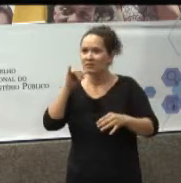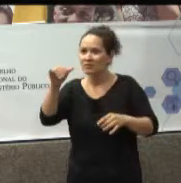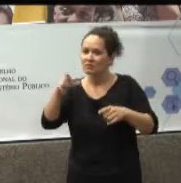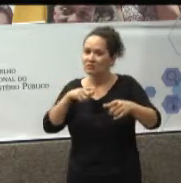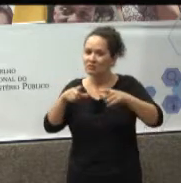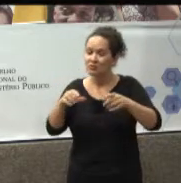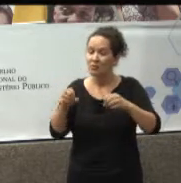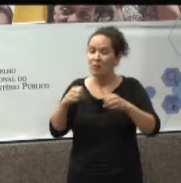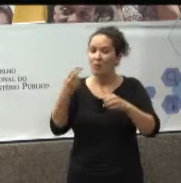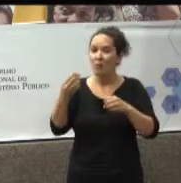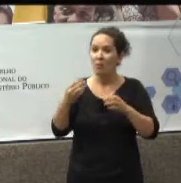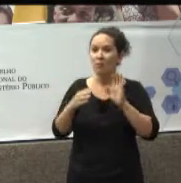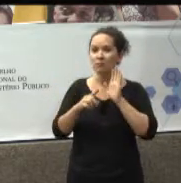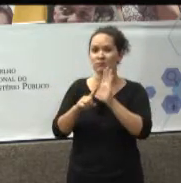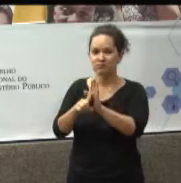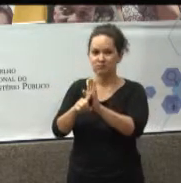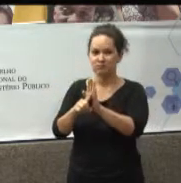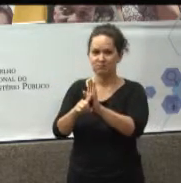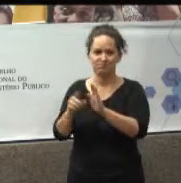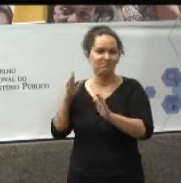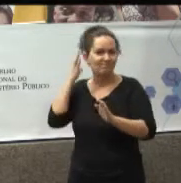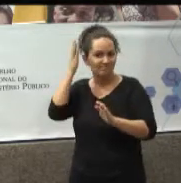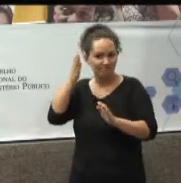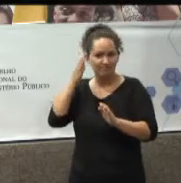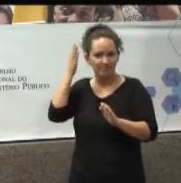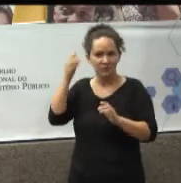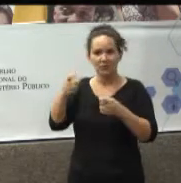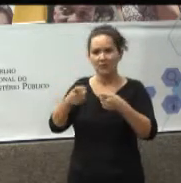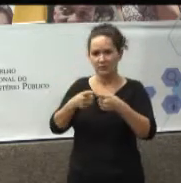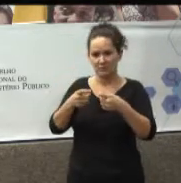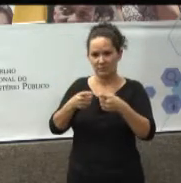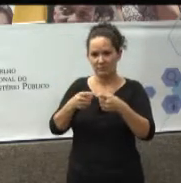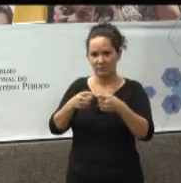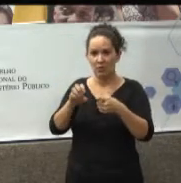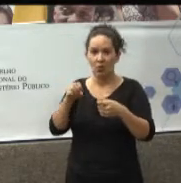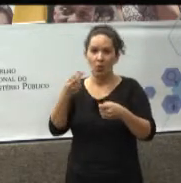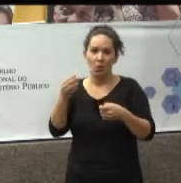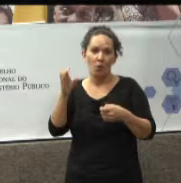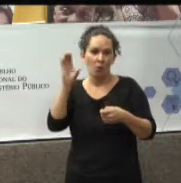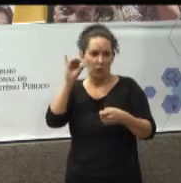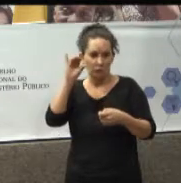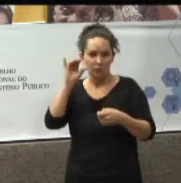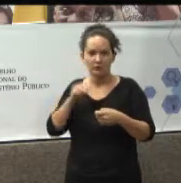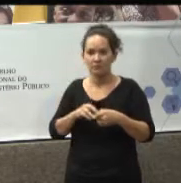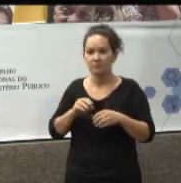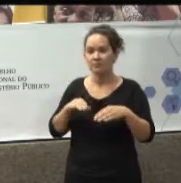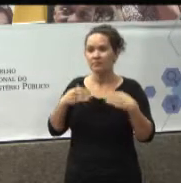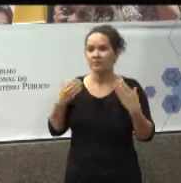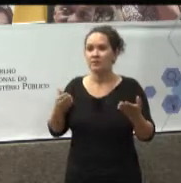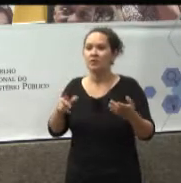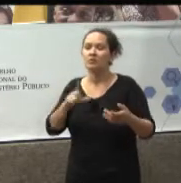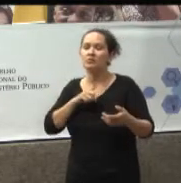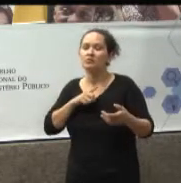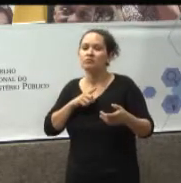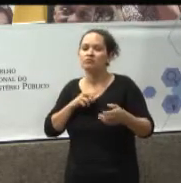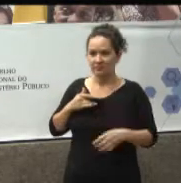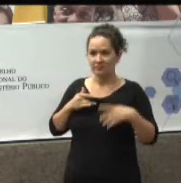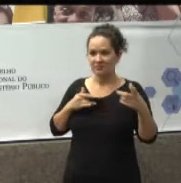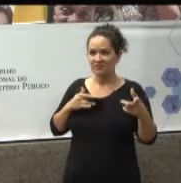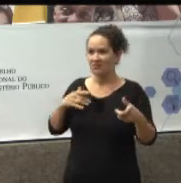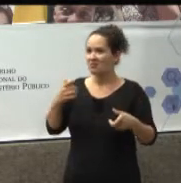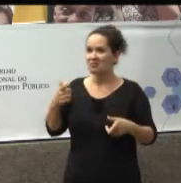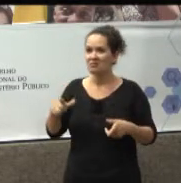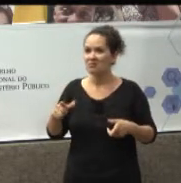ou de apresentá lo em um congresso médico ou científico então existem diversas maneiras